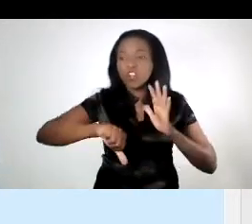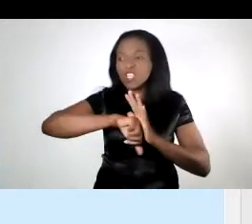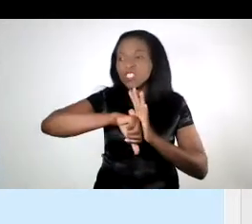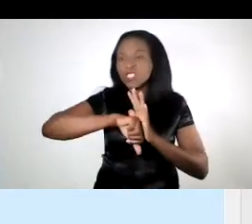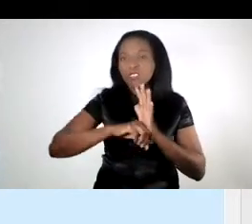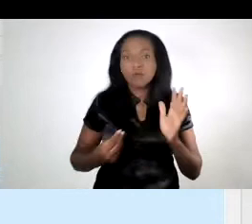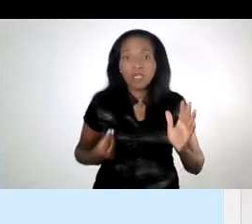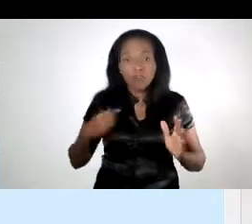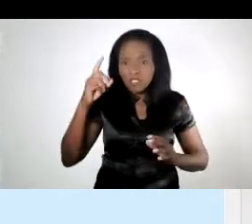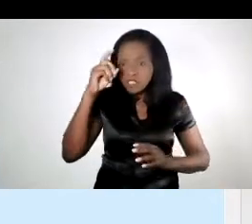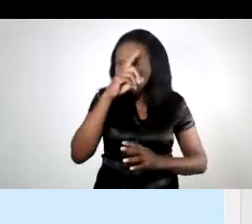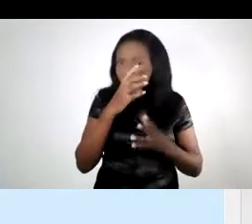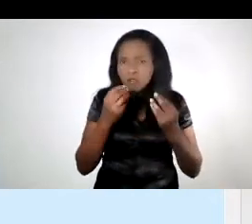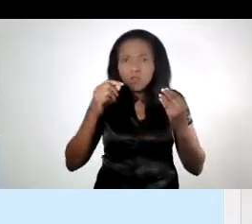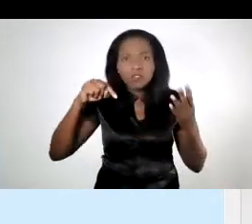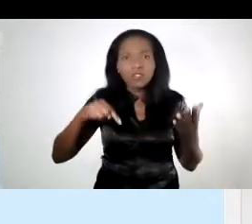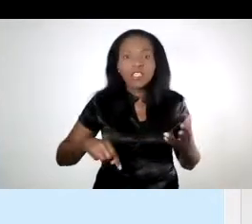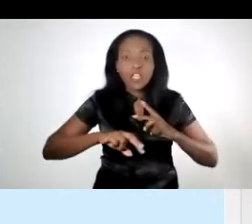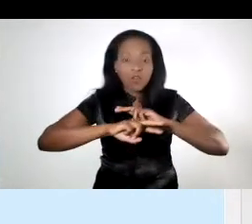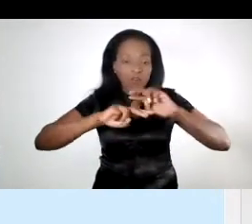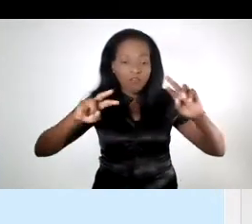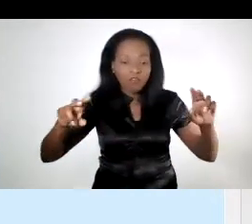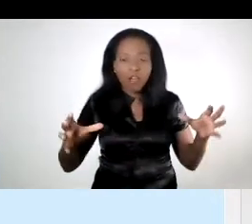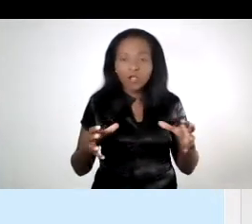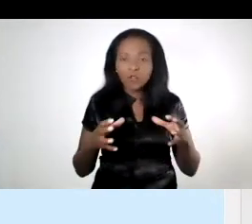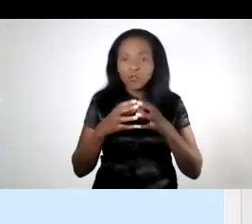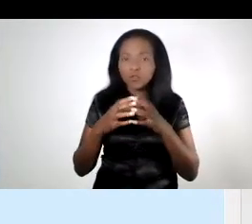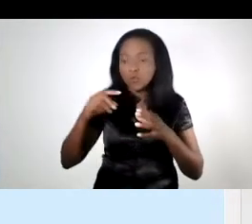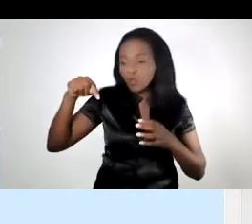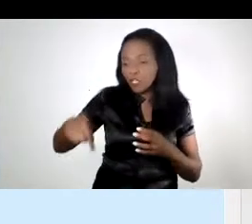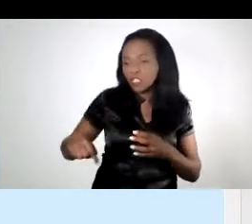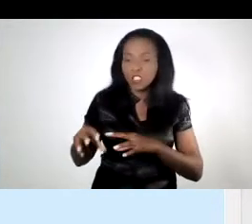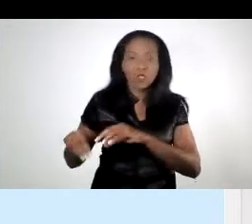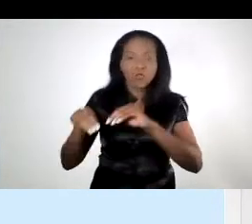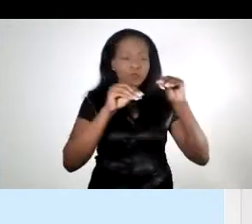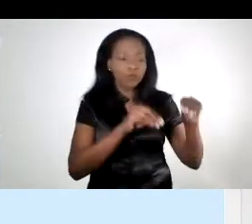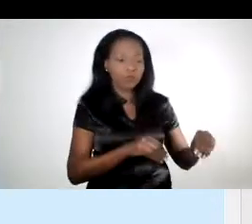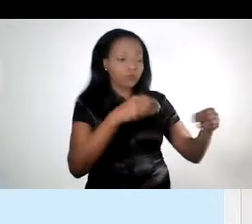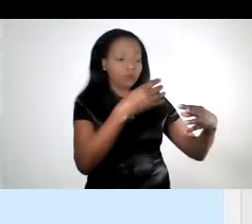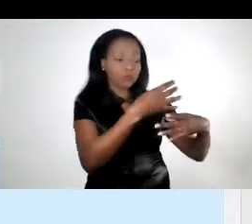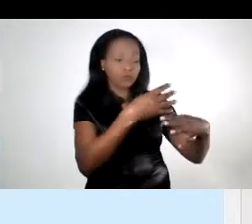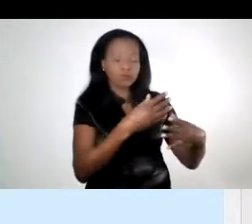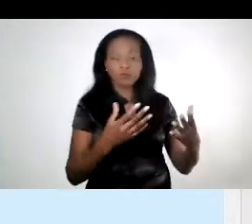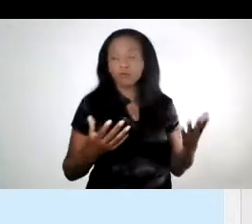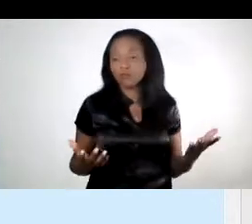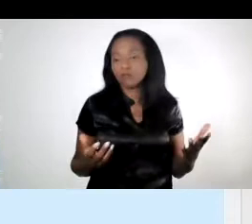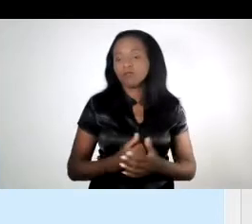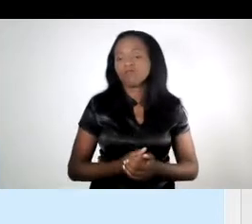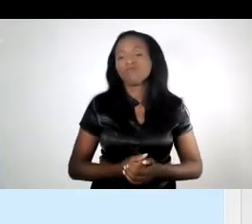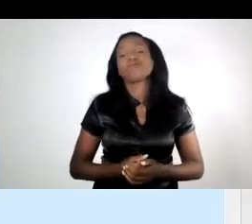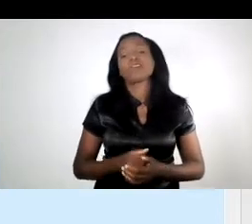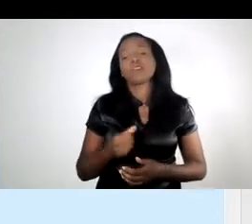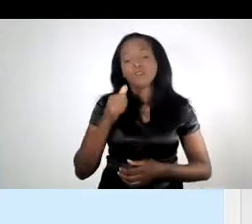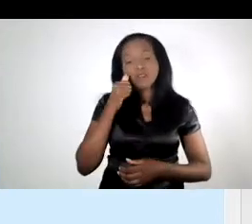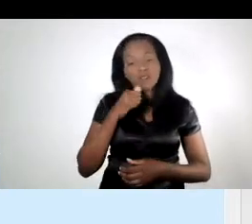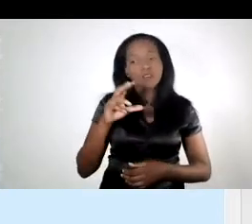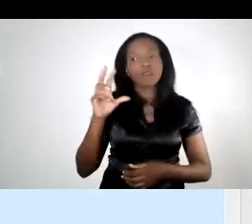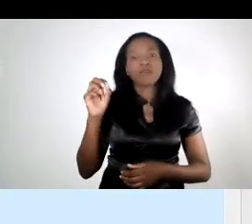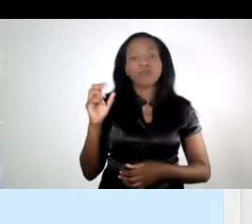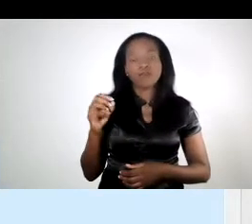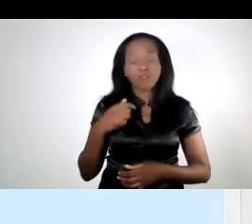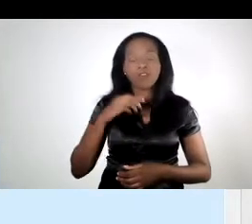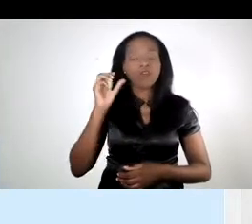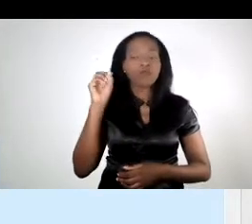aqui. Vários do nosso povo foram morar na cidade. Vó, eu fui embora por causa dessa